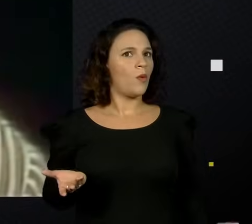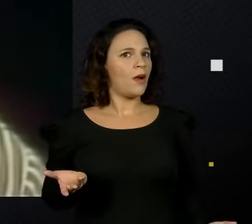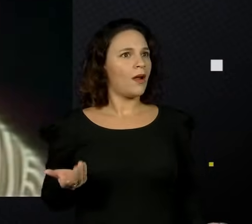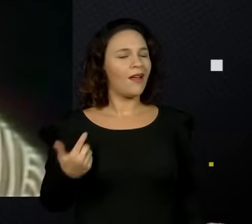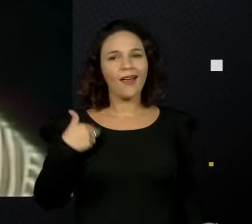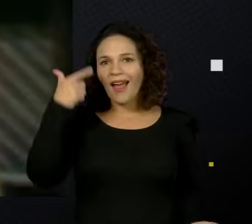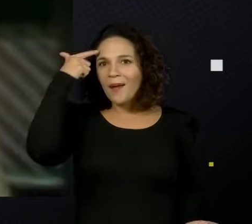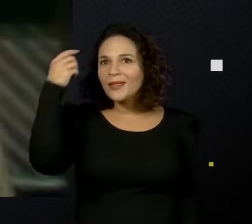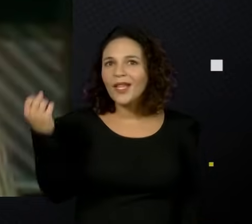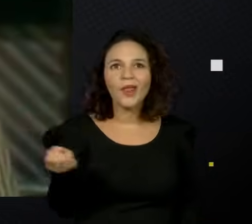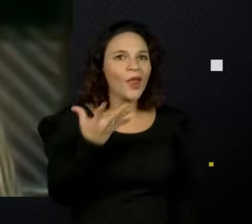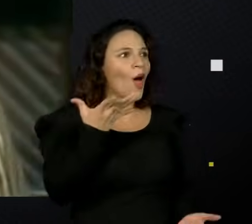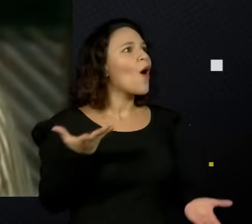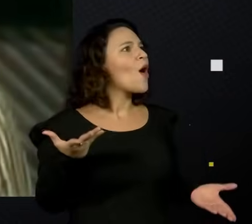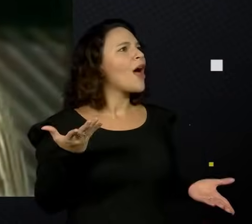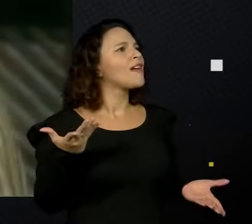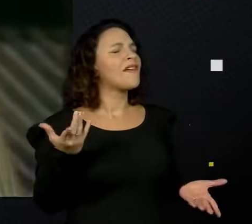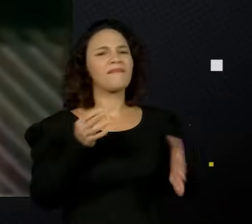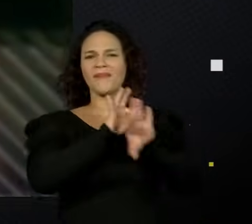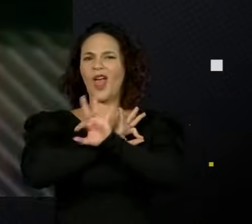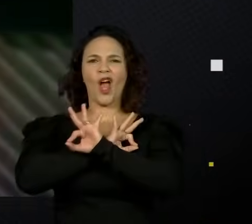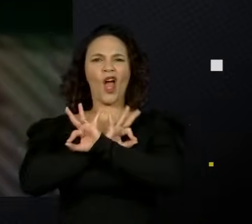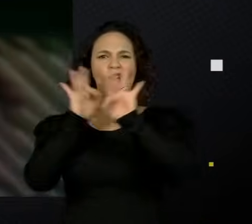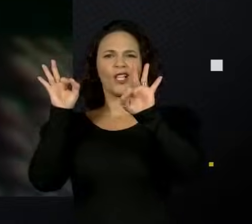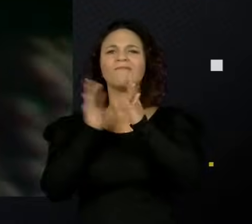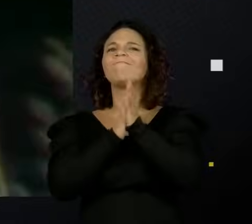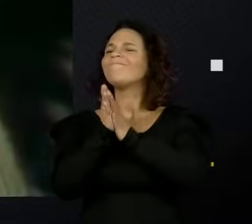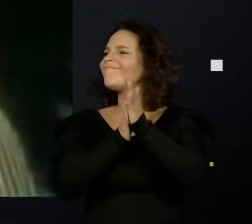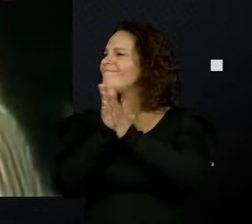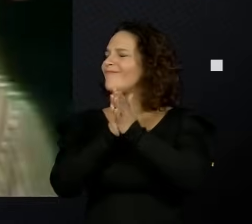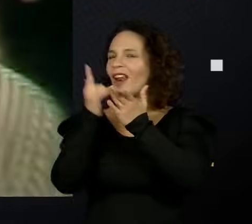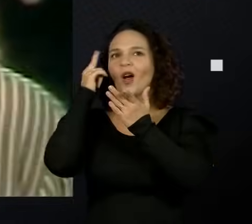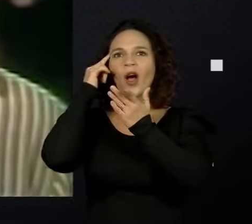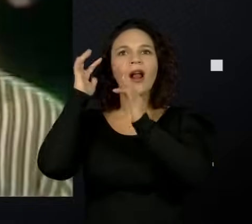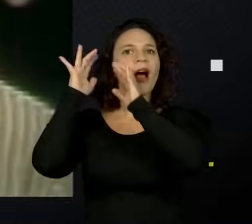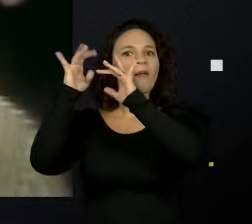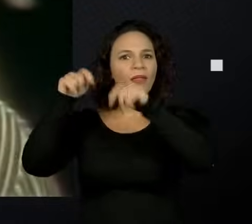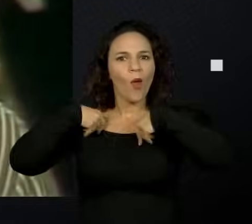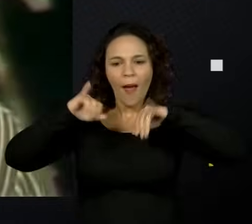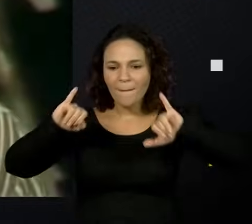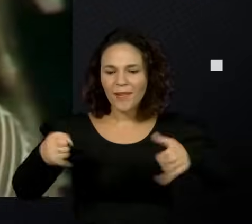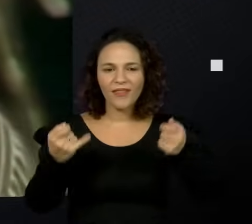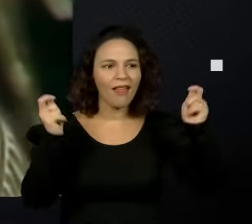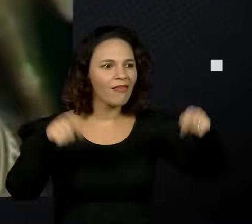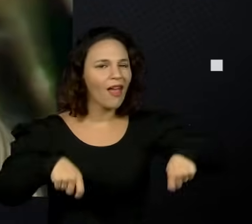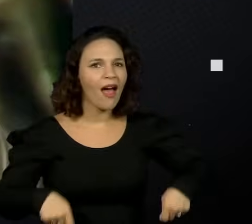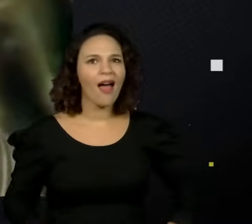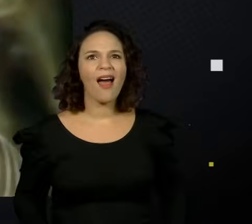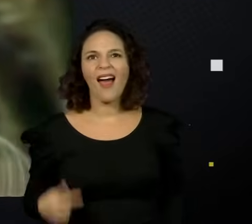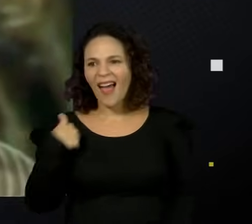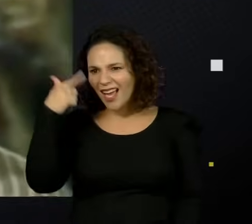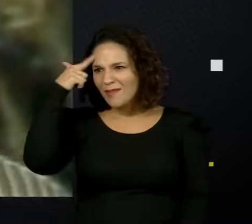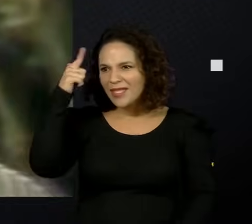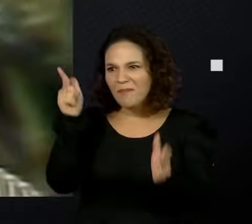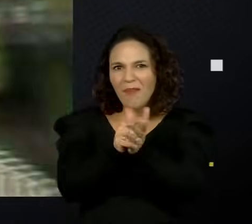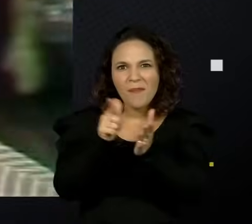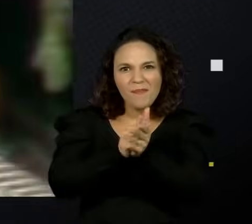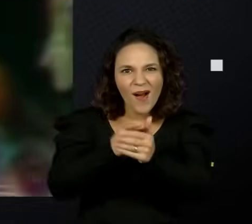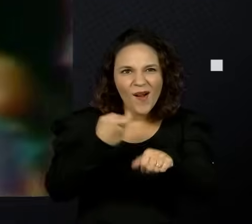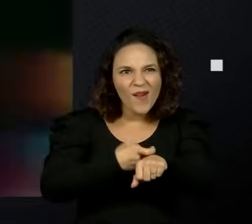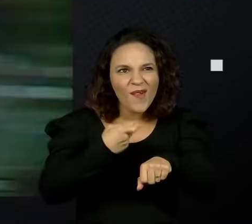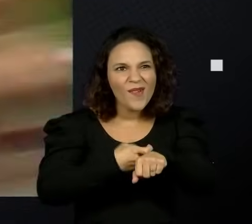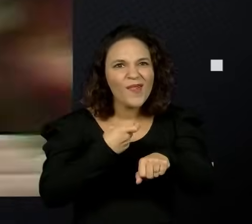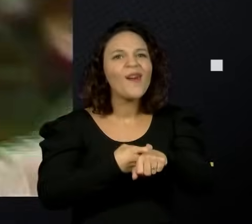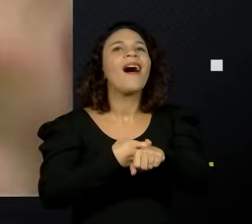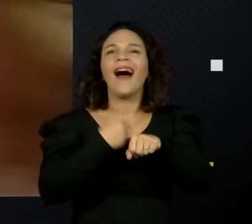Cabeça nova? Chuchu, beleza, essa eu gostei, essa cabeça eu vou aproveitar, essa cabeça de papelão, não é? Cabeça